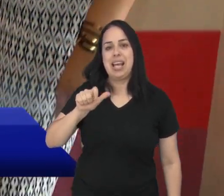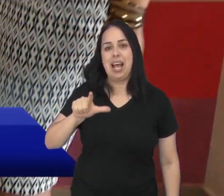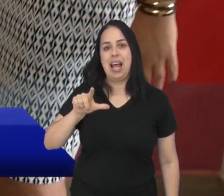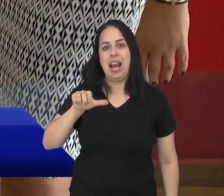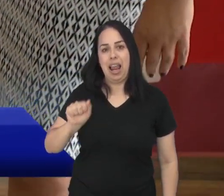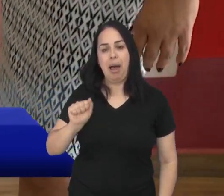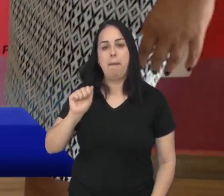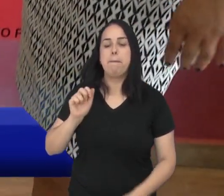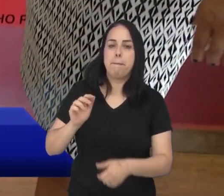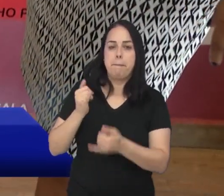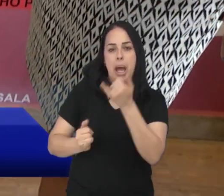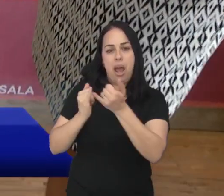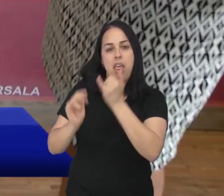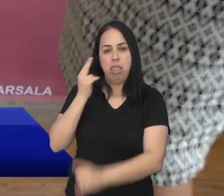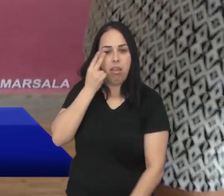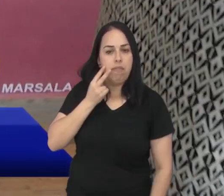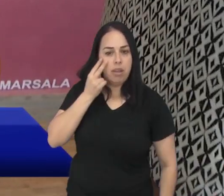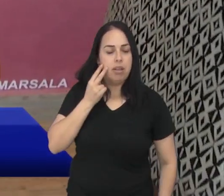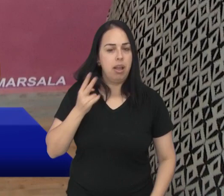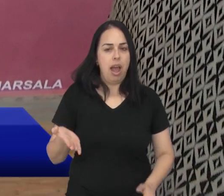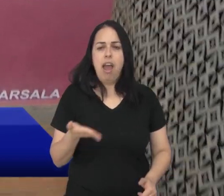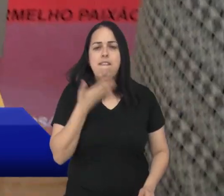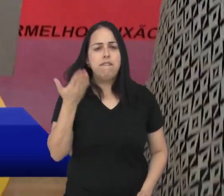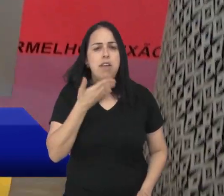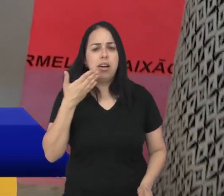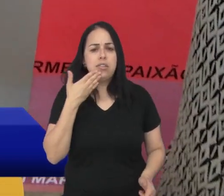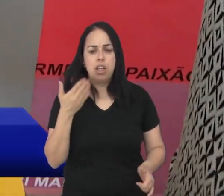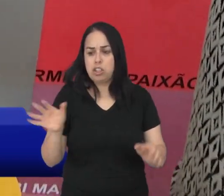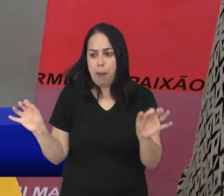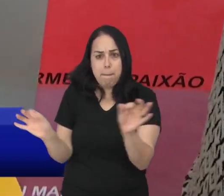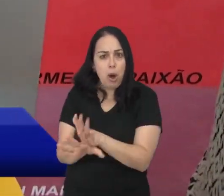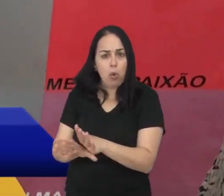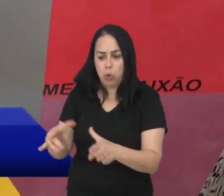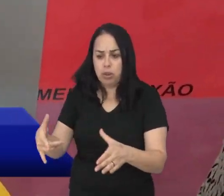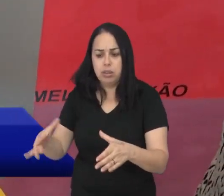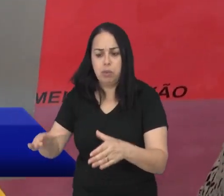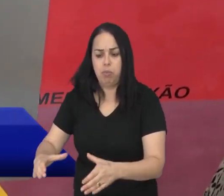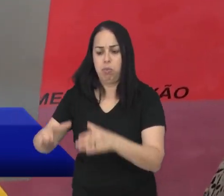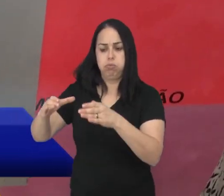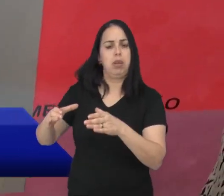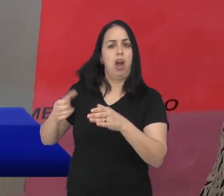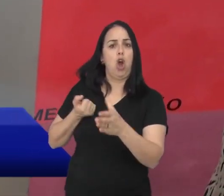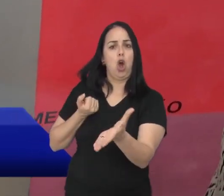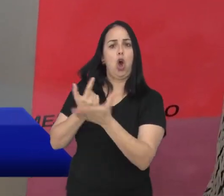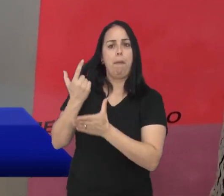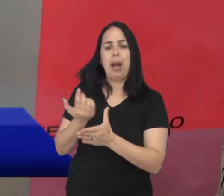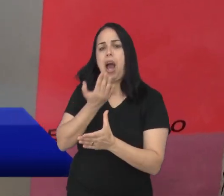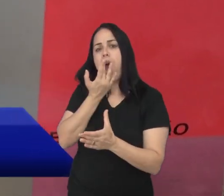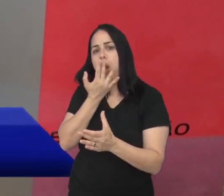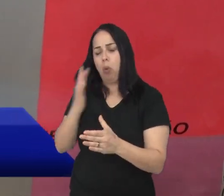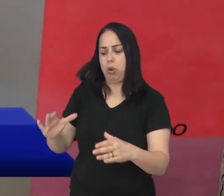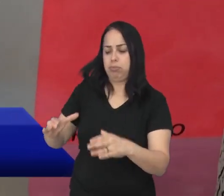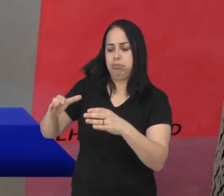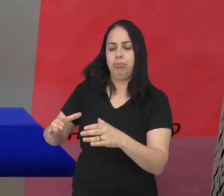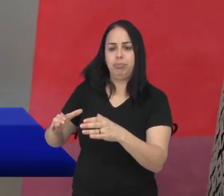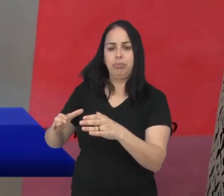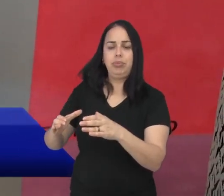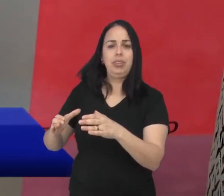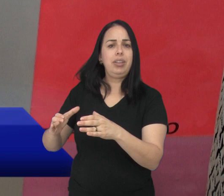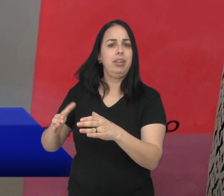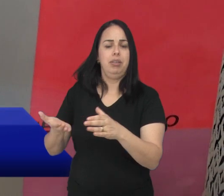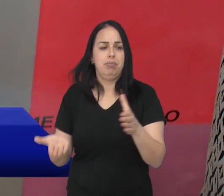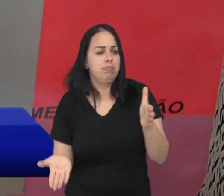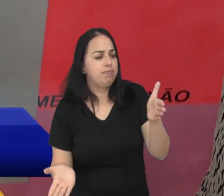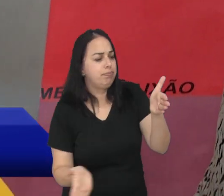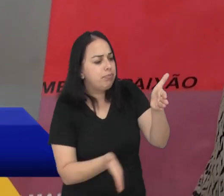lá fazer a aplicação, veja como é fácil. Esse produto ele já vem pronto, tá? Você já compra a cor que você